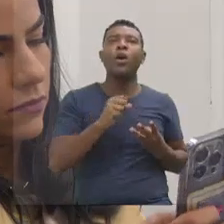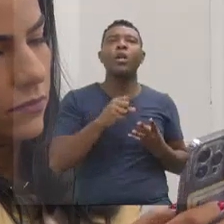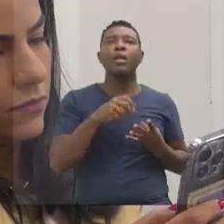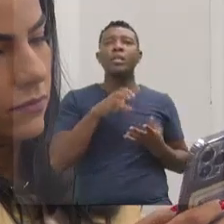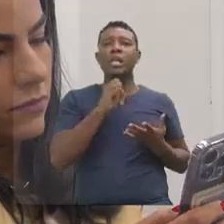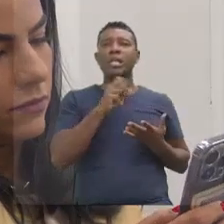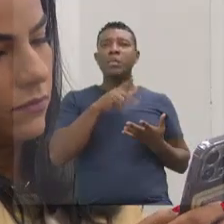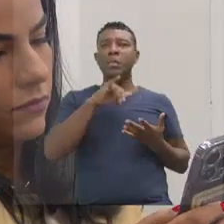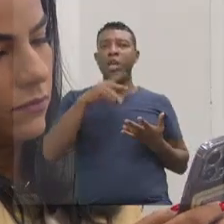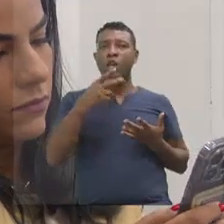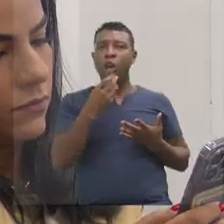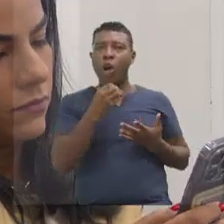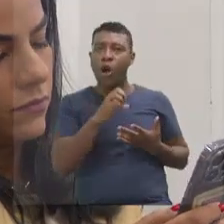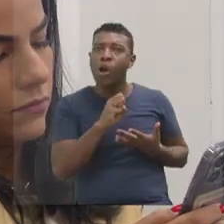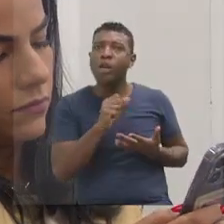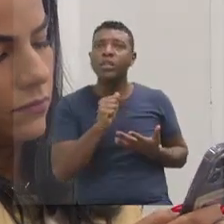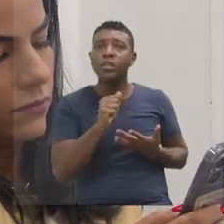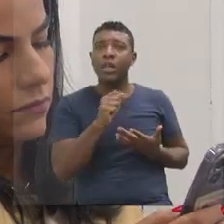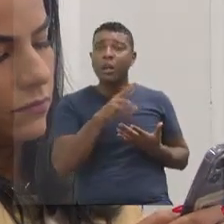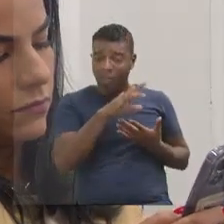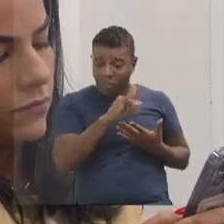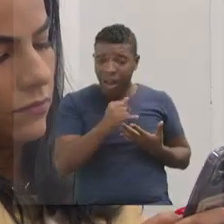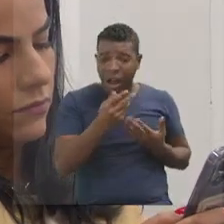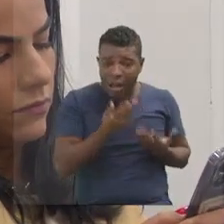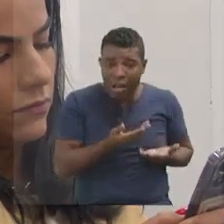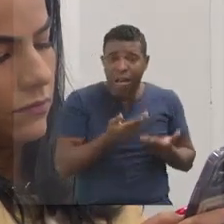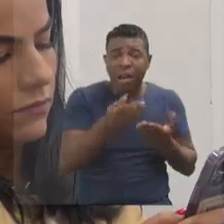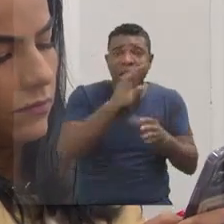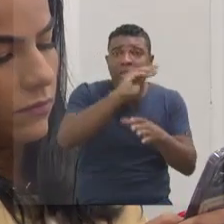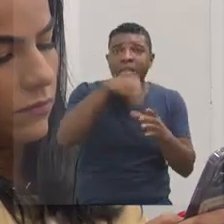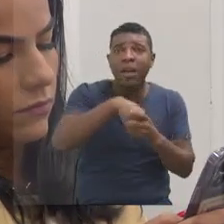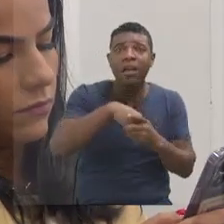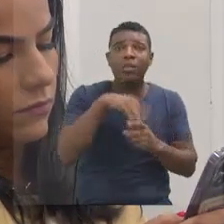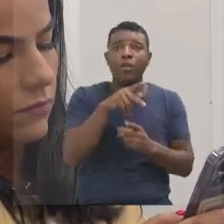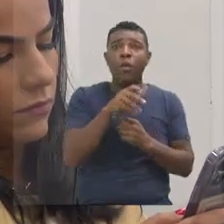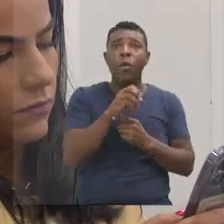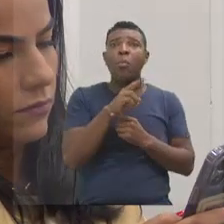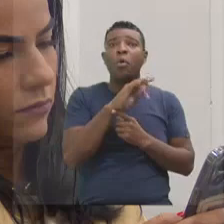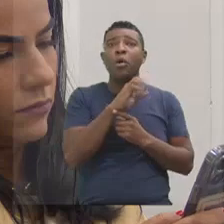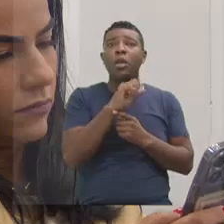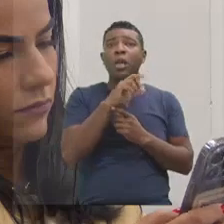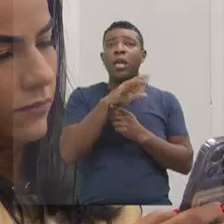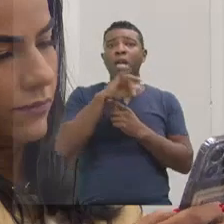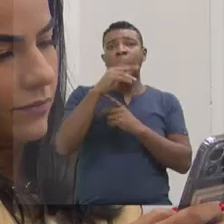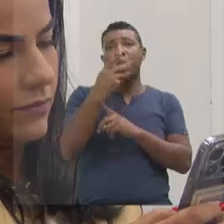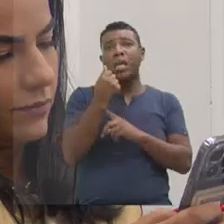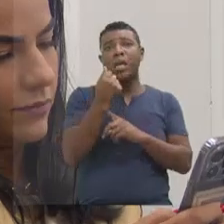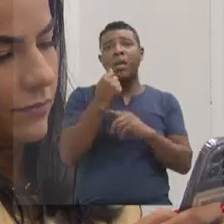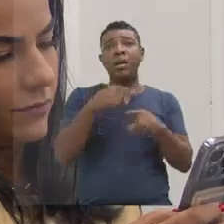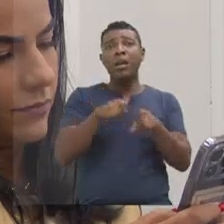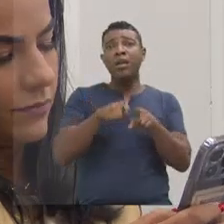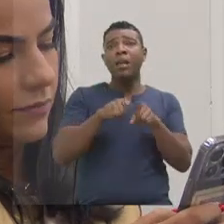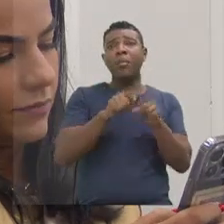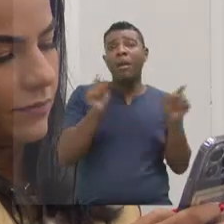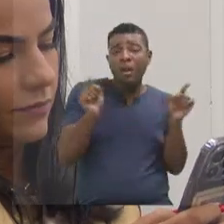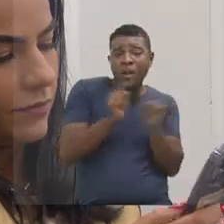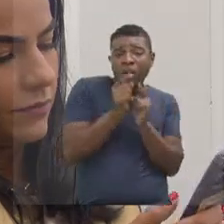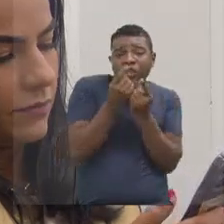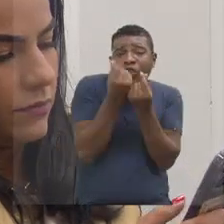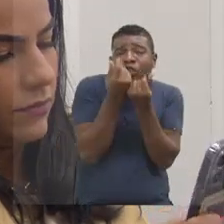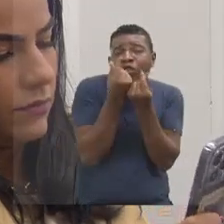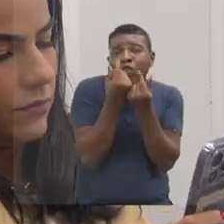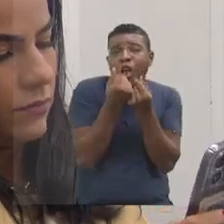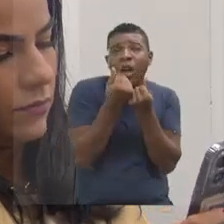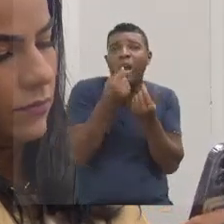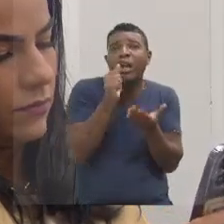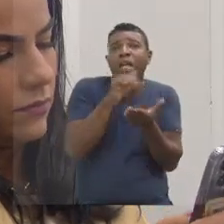a própria Janaúba Será atendida em Porteirinha e isso facilitará demais além do menor custo no transporte dos